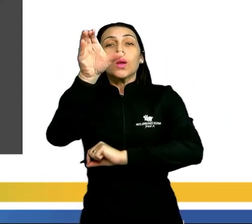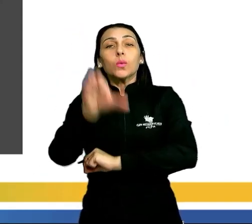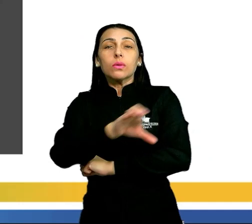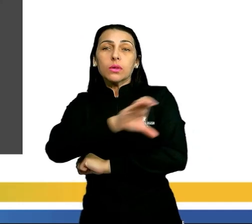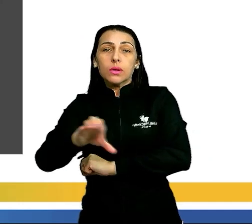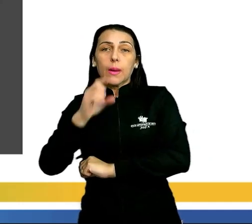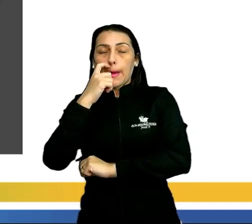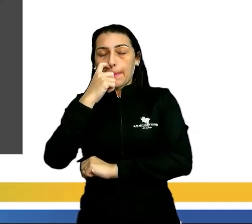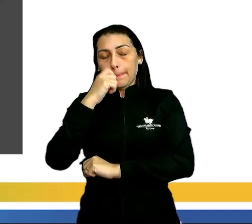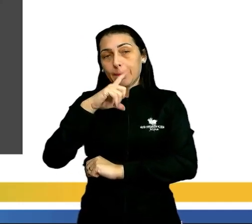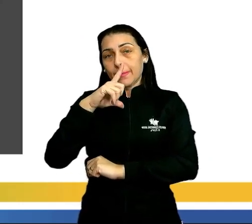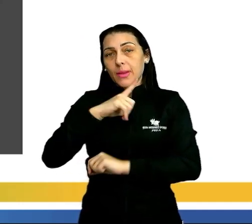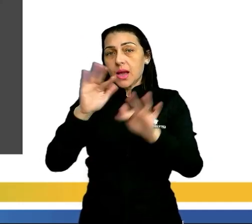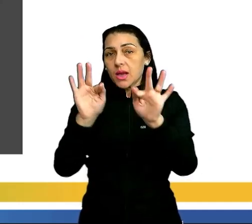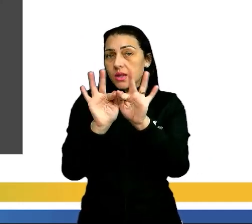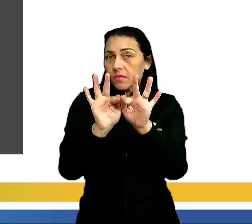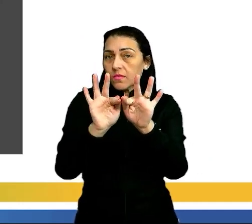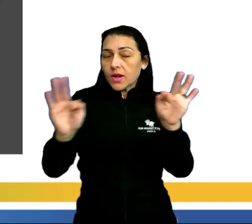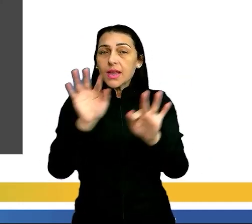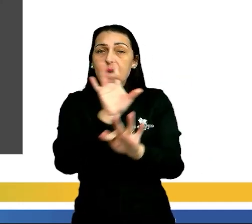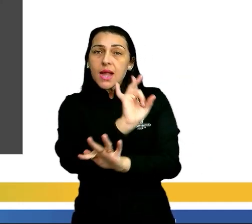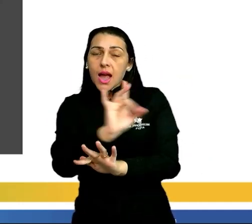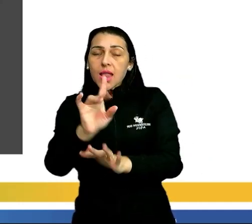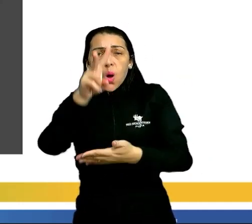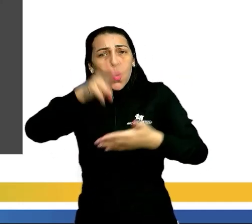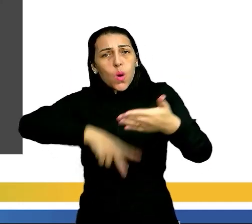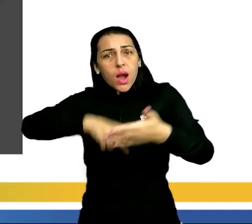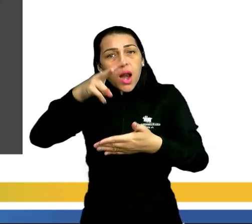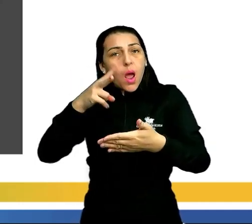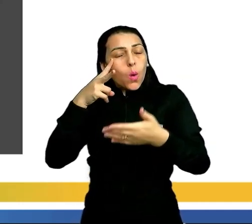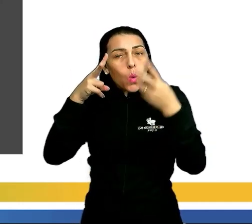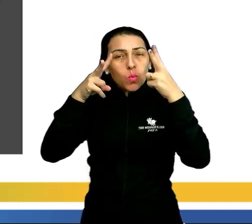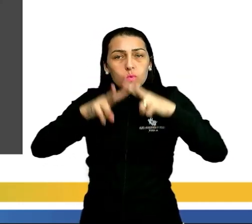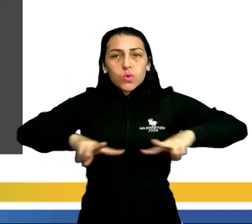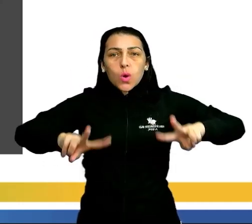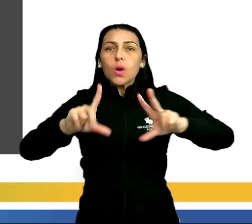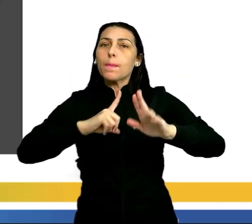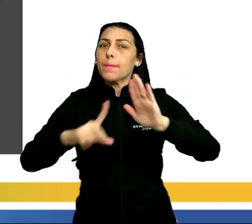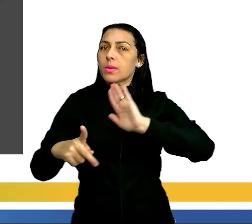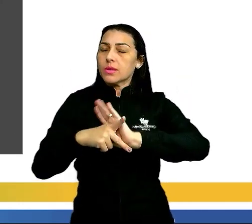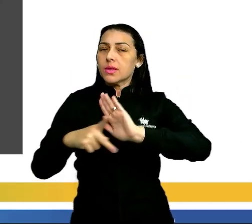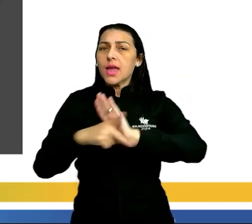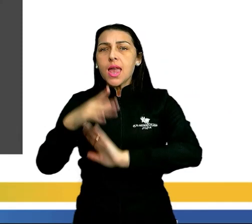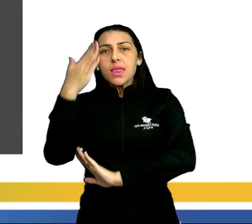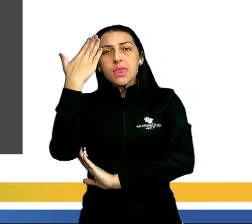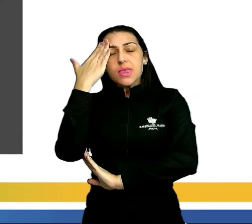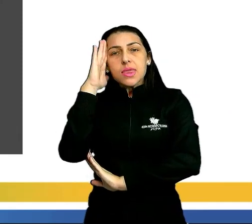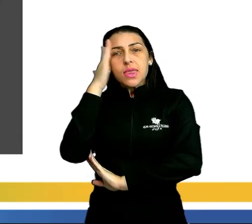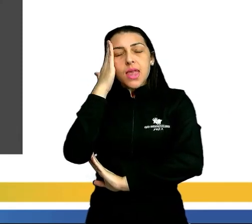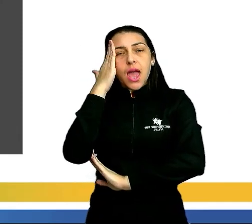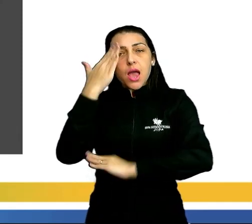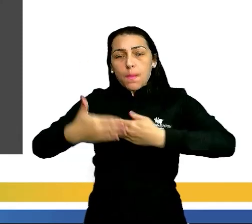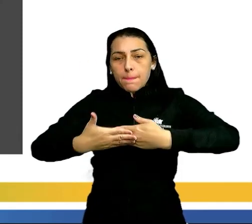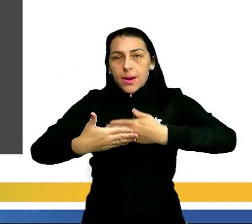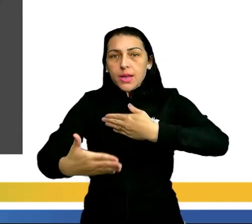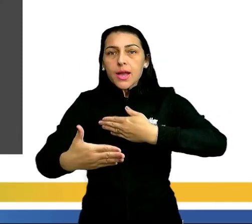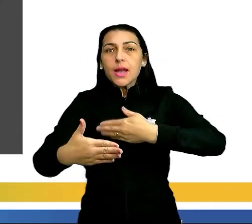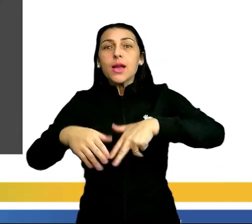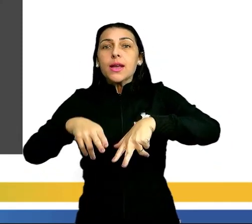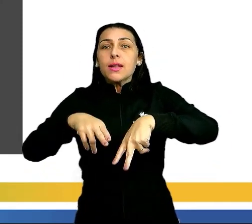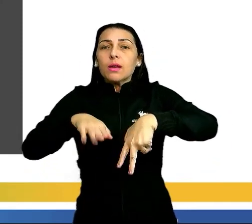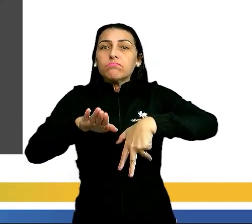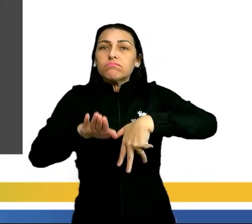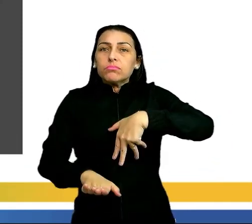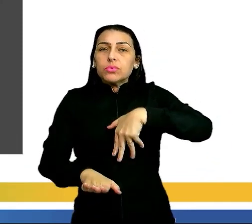cristianismo. Então ele tem essa frase: cada um lê com os olhos que tem e interpreta a partir de onde os pés